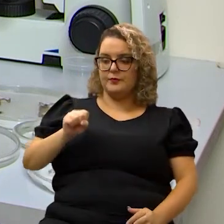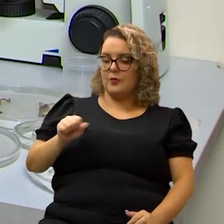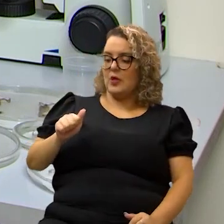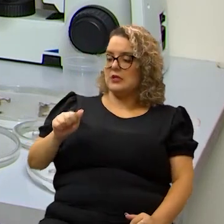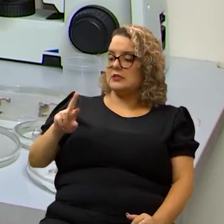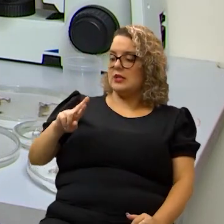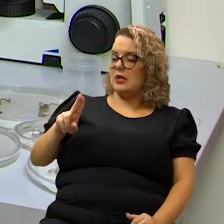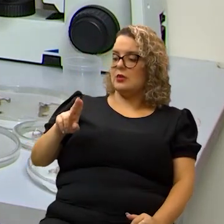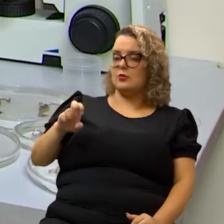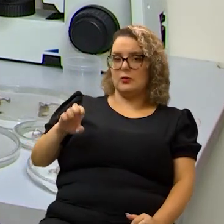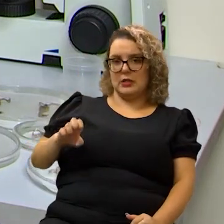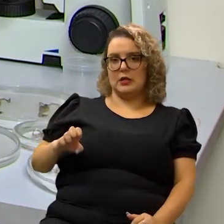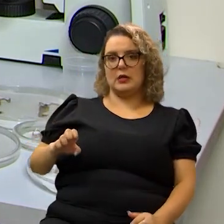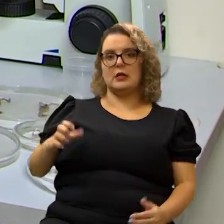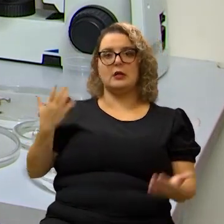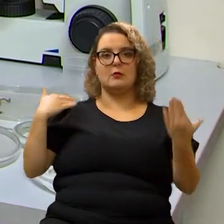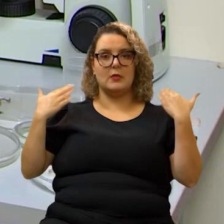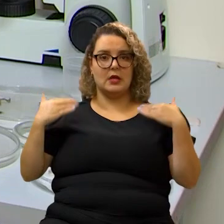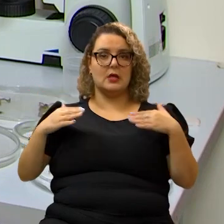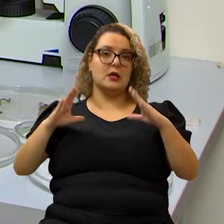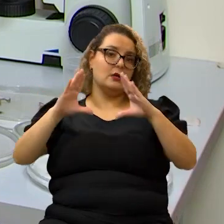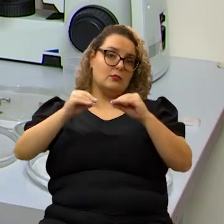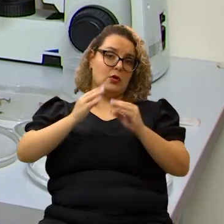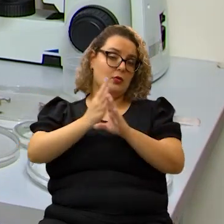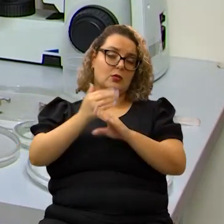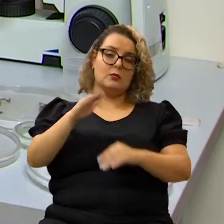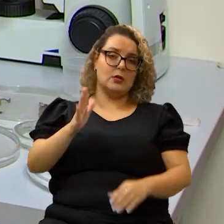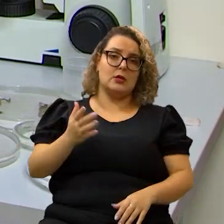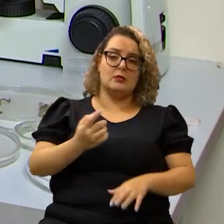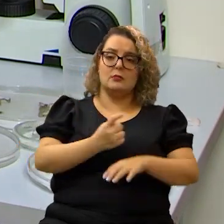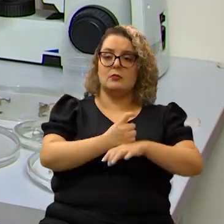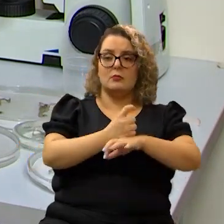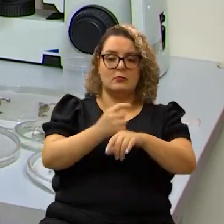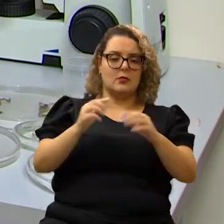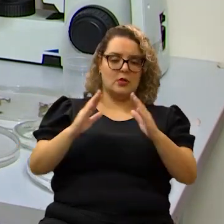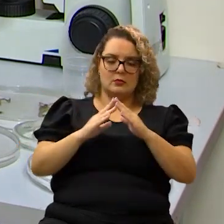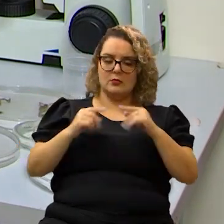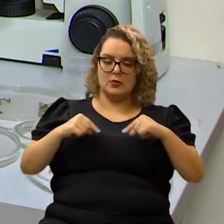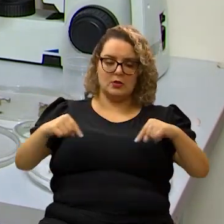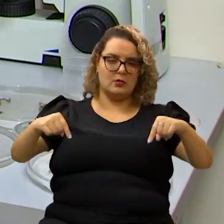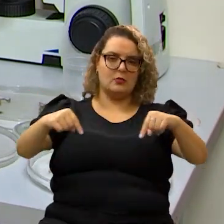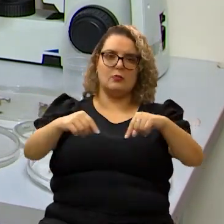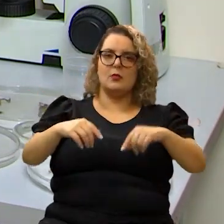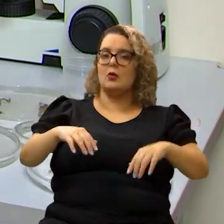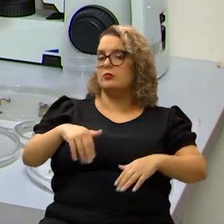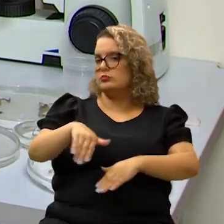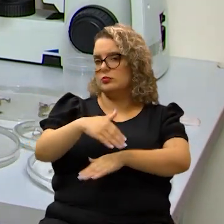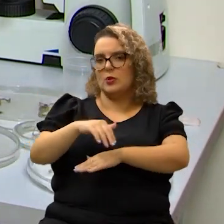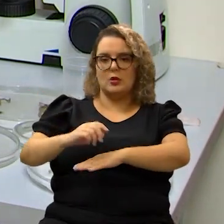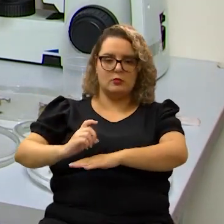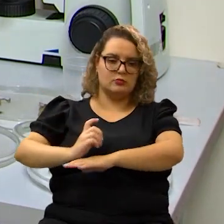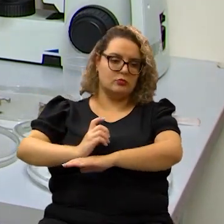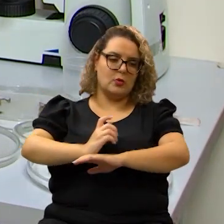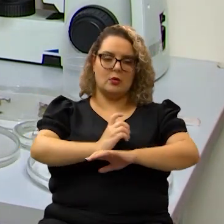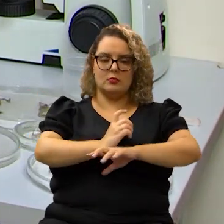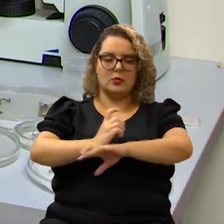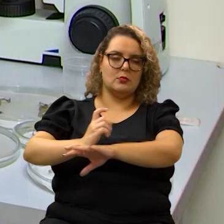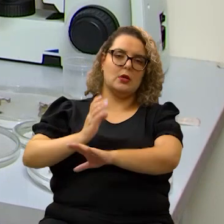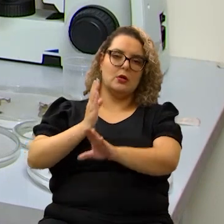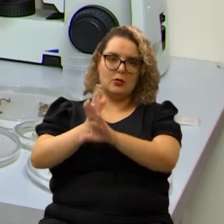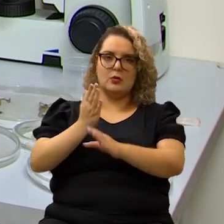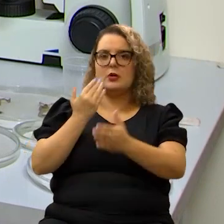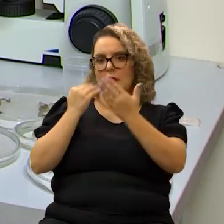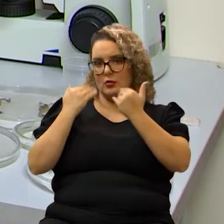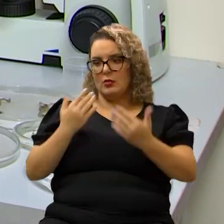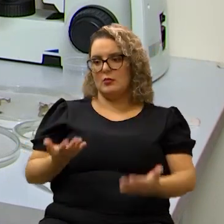mais ou menos o mesmo papel da galinha, né? O saruê, como ele anda à noite, ele encontra um pouco mais, mas o que está andando no quintal, o que